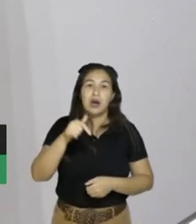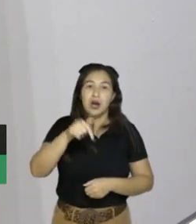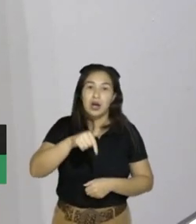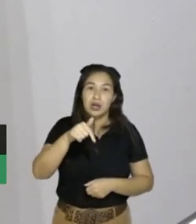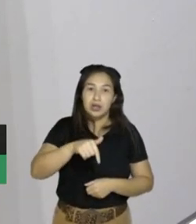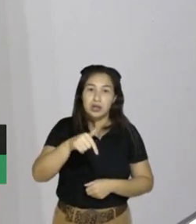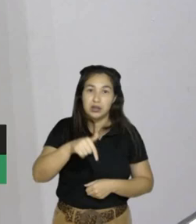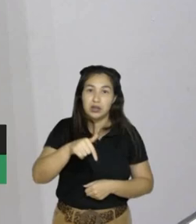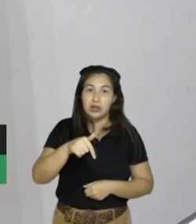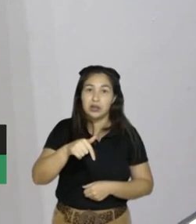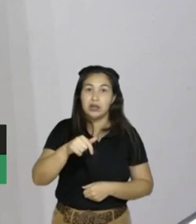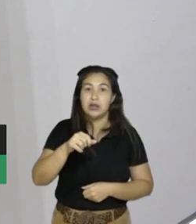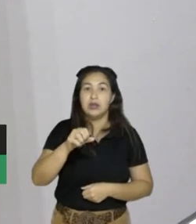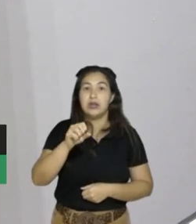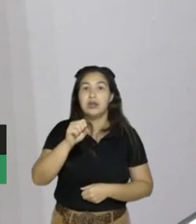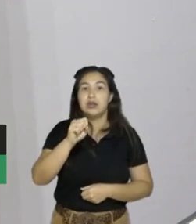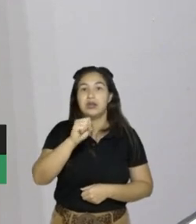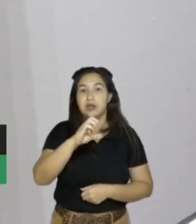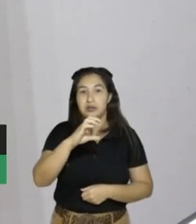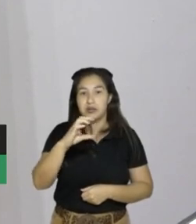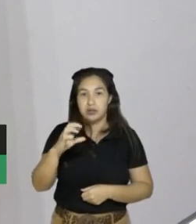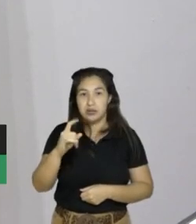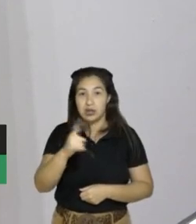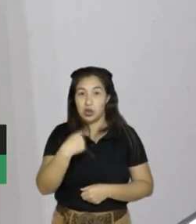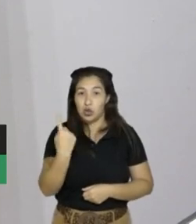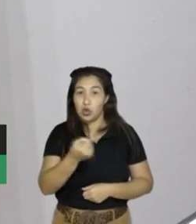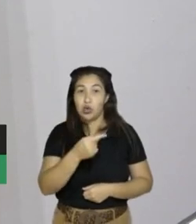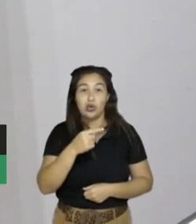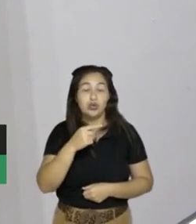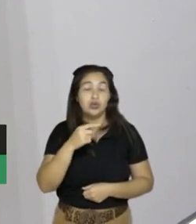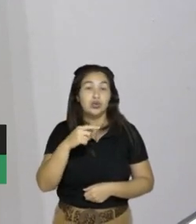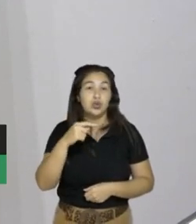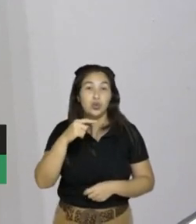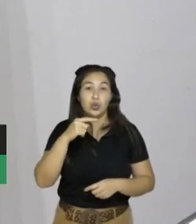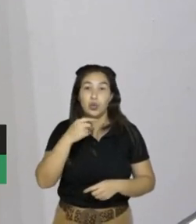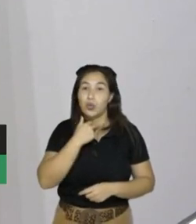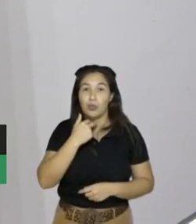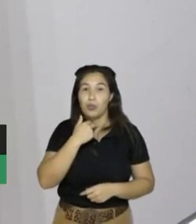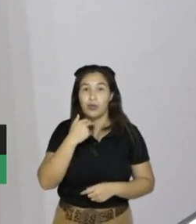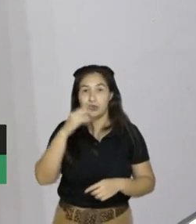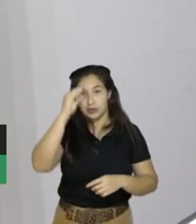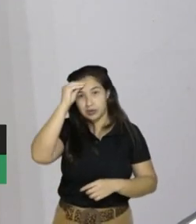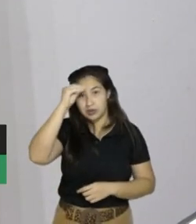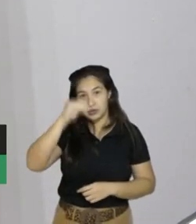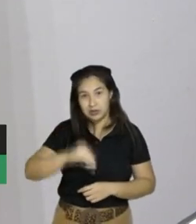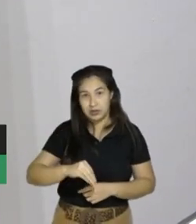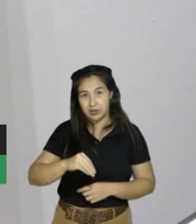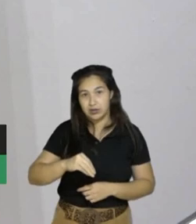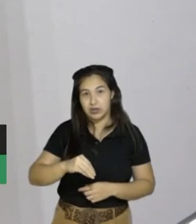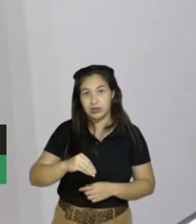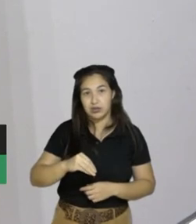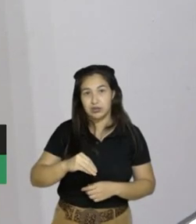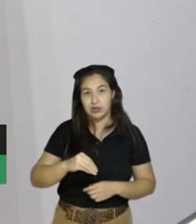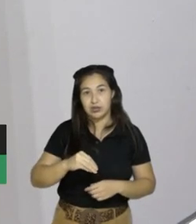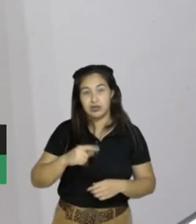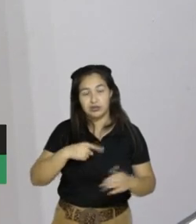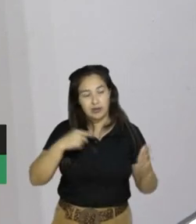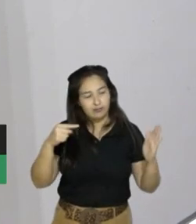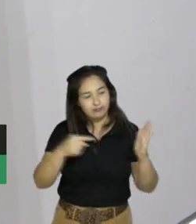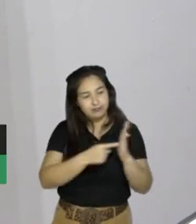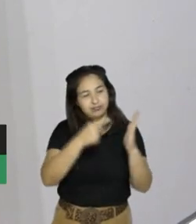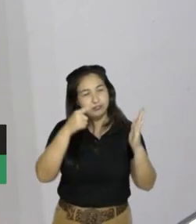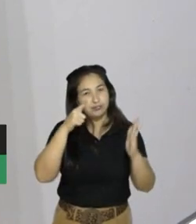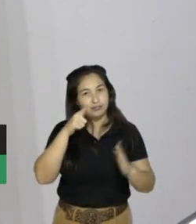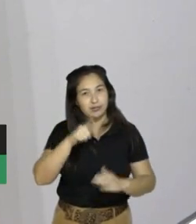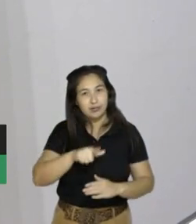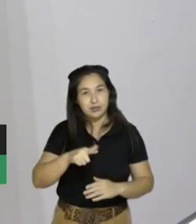é abre aspas nós não vamos desistir Até que a gente consiga atingir nossa meta isso que ele nos passou da